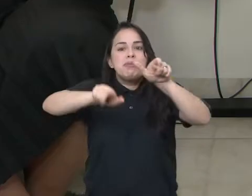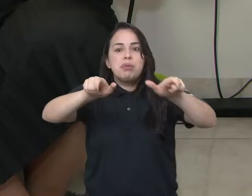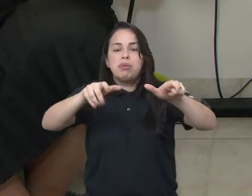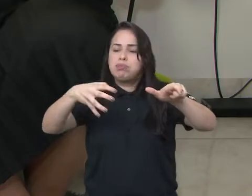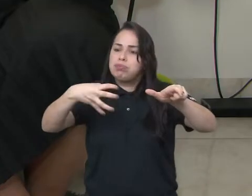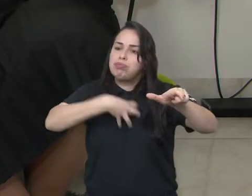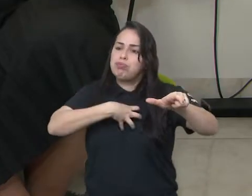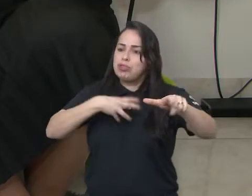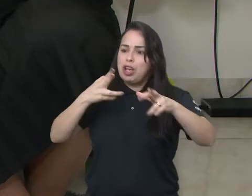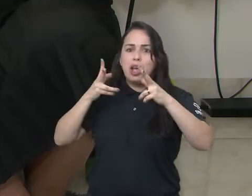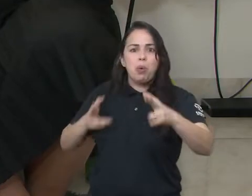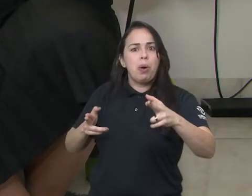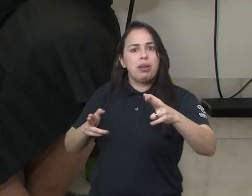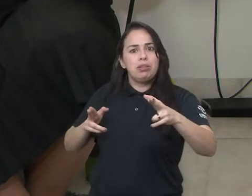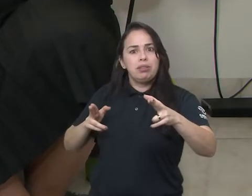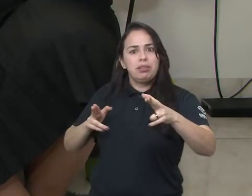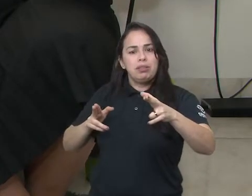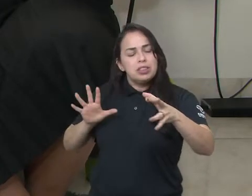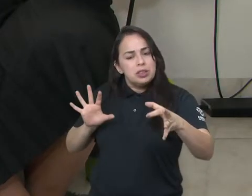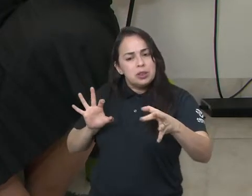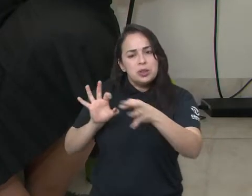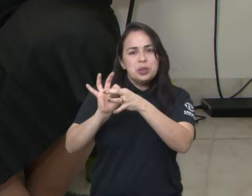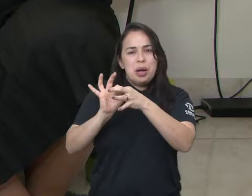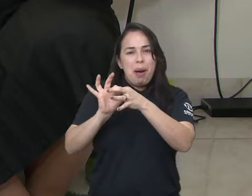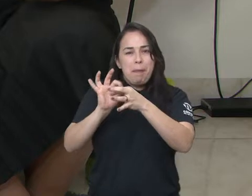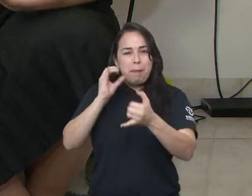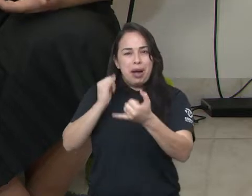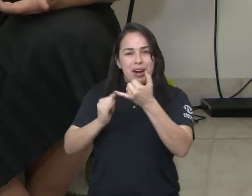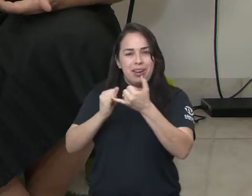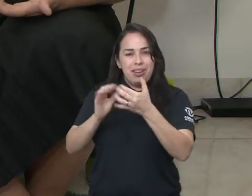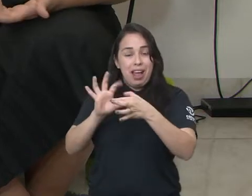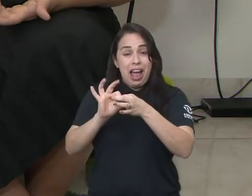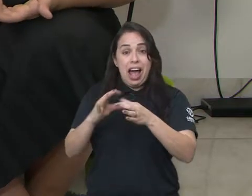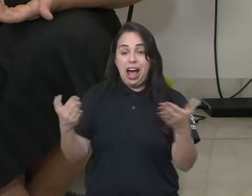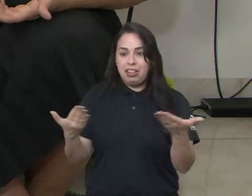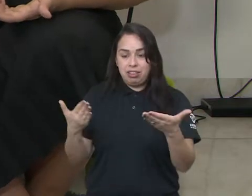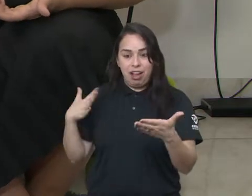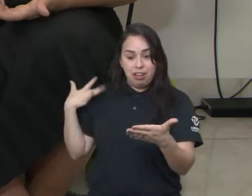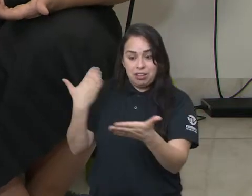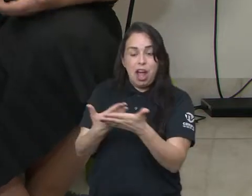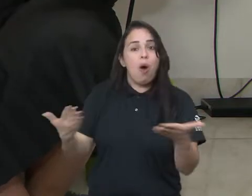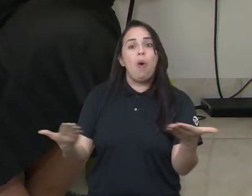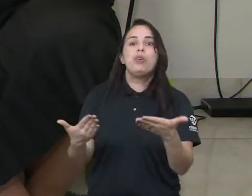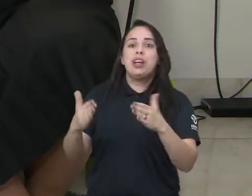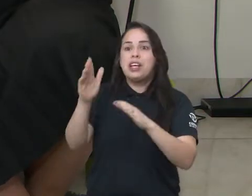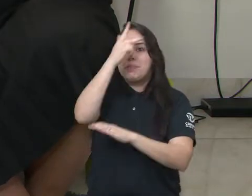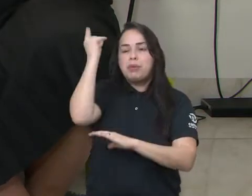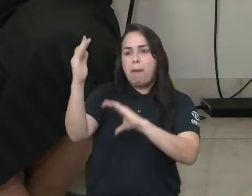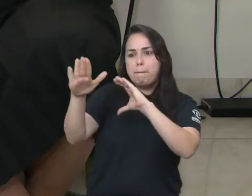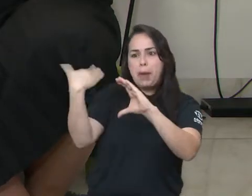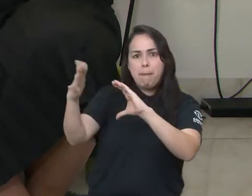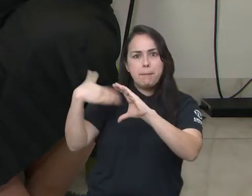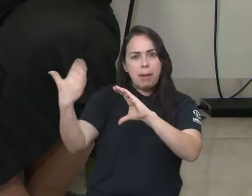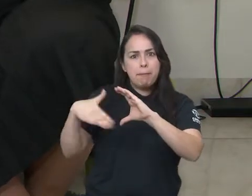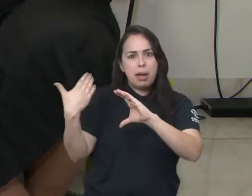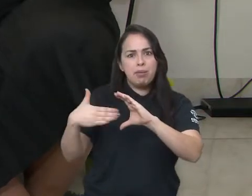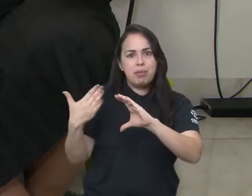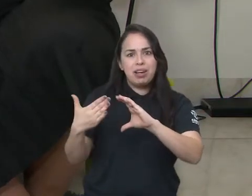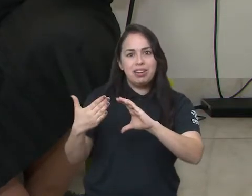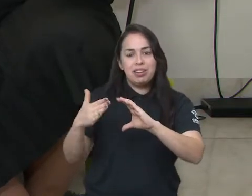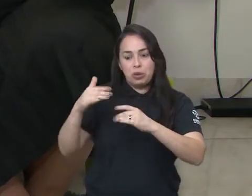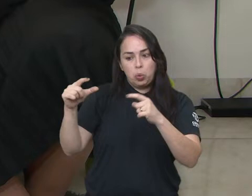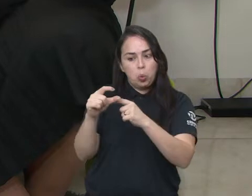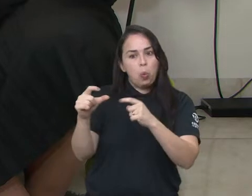engraçada, aquilo me fortaleceu no meu relacionamento, mas ao mesmo tempo me uniu com tantas pessoas, que até hoje vem gente mandar